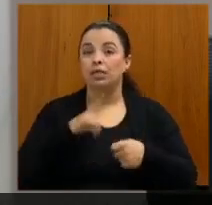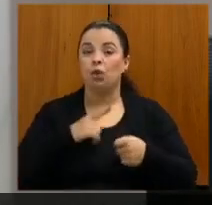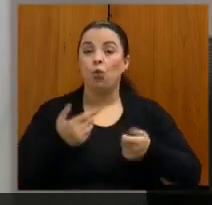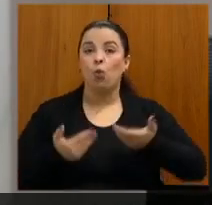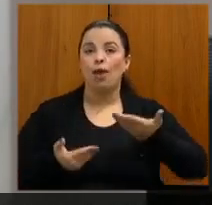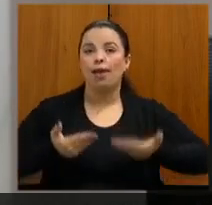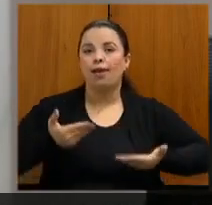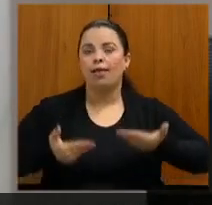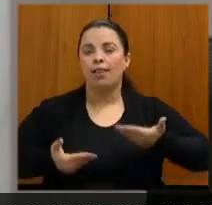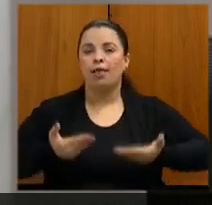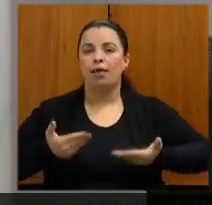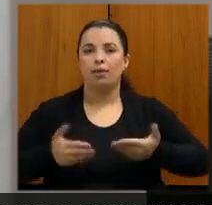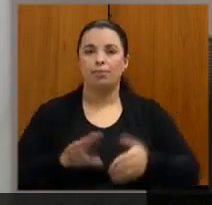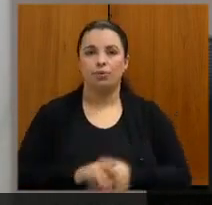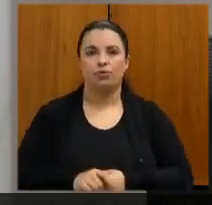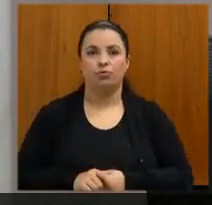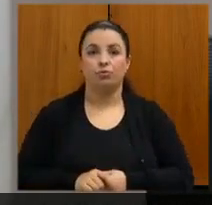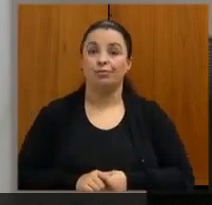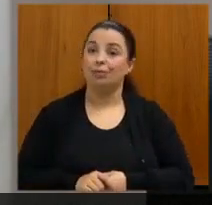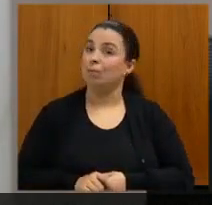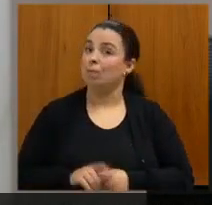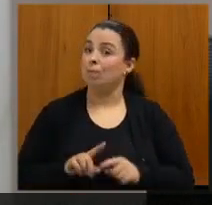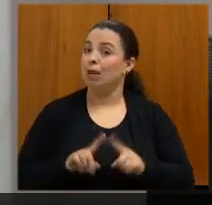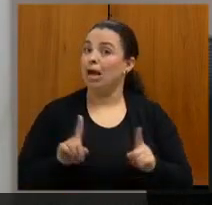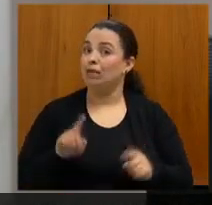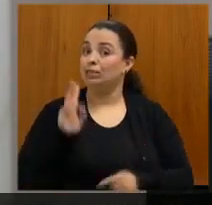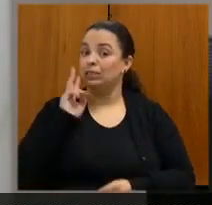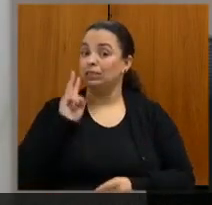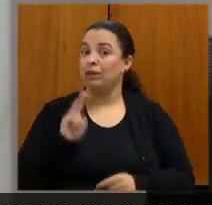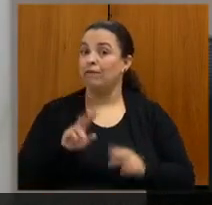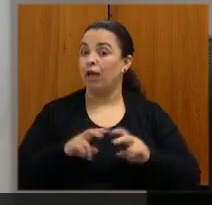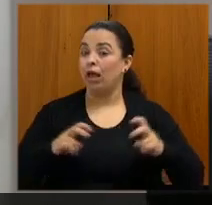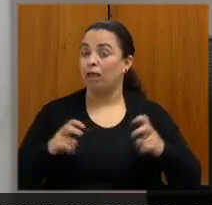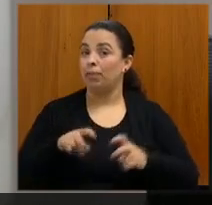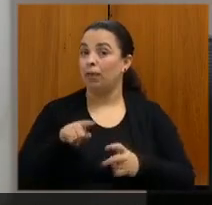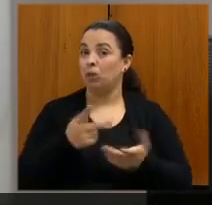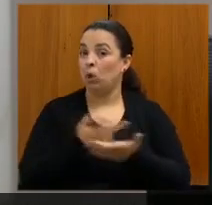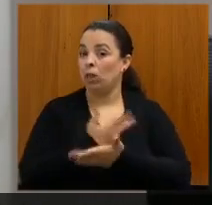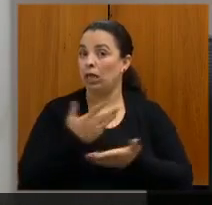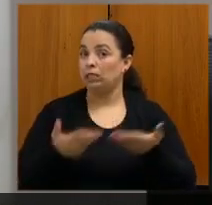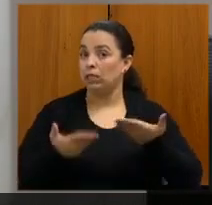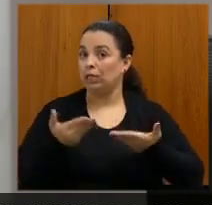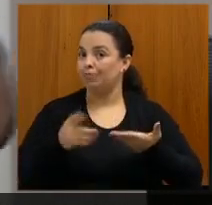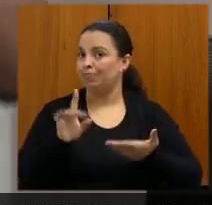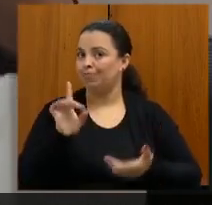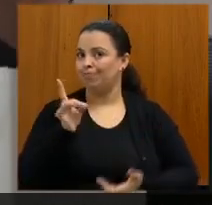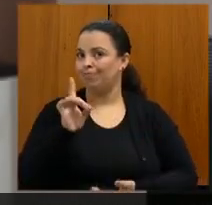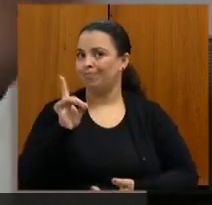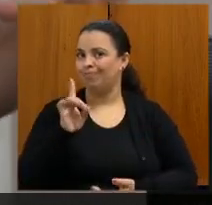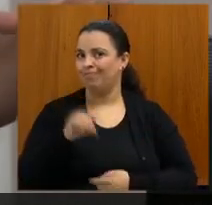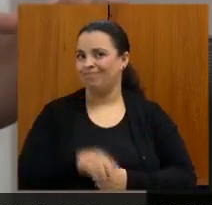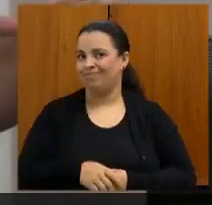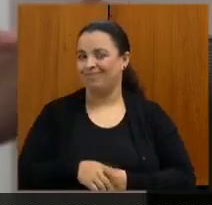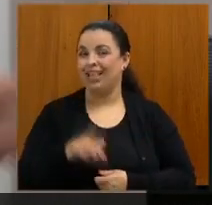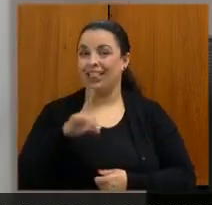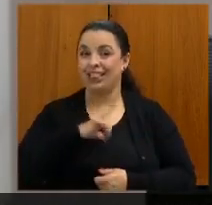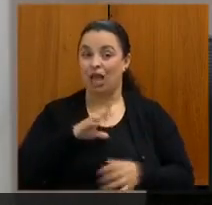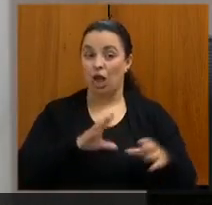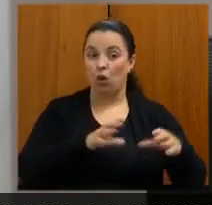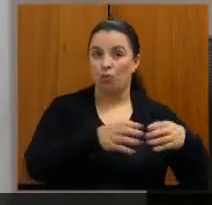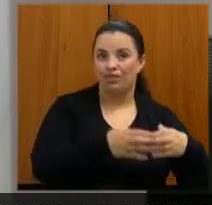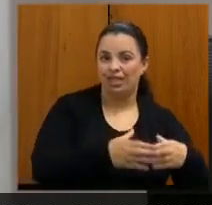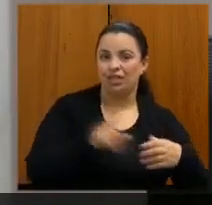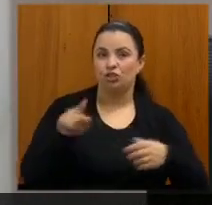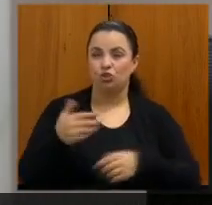muitas vezes não é isso que nós vemos nessas mesas não é isso Você tem as comunidades de um